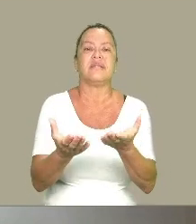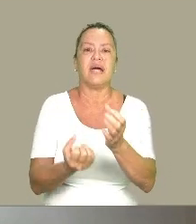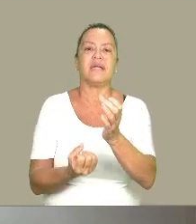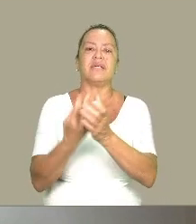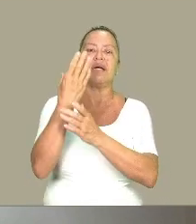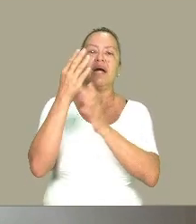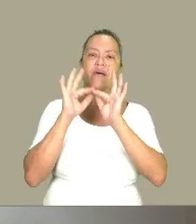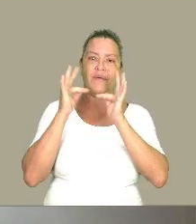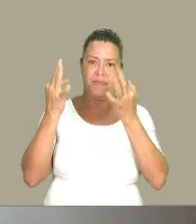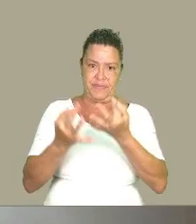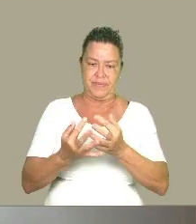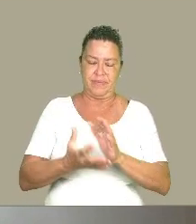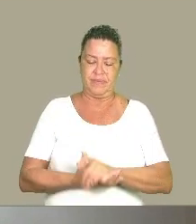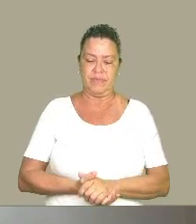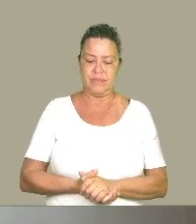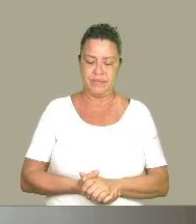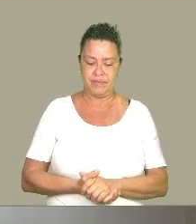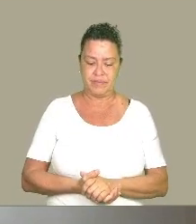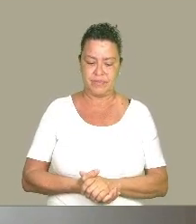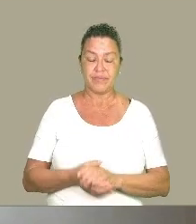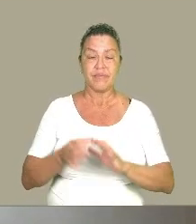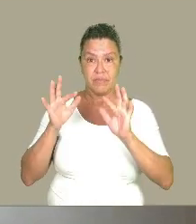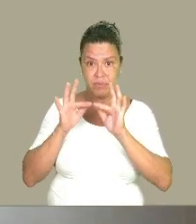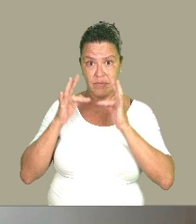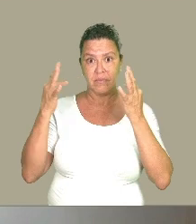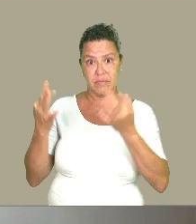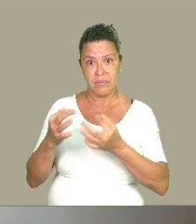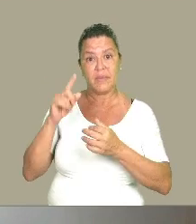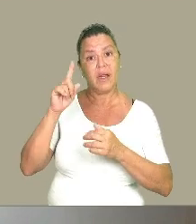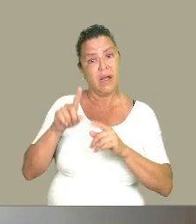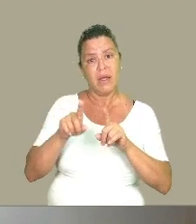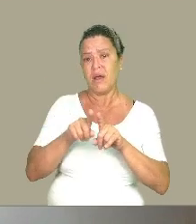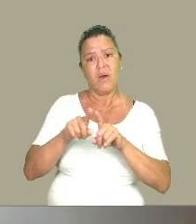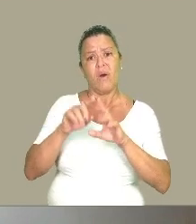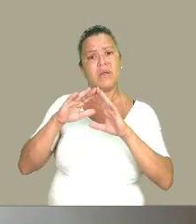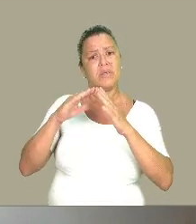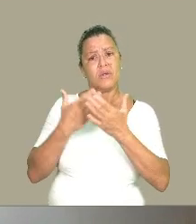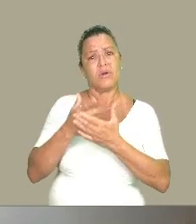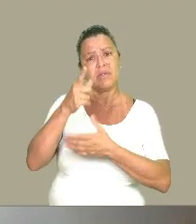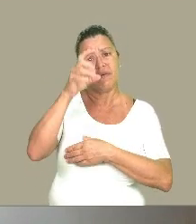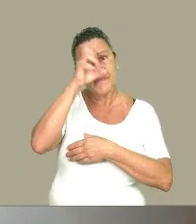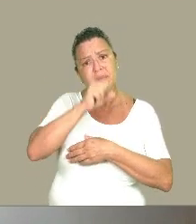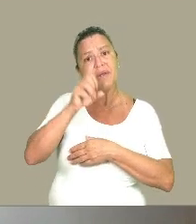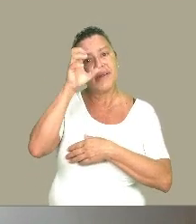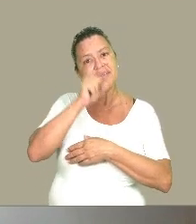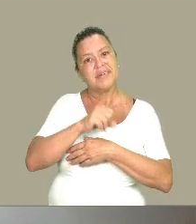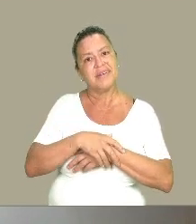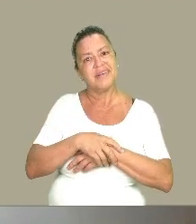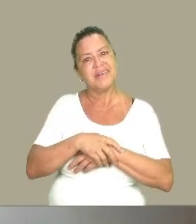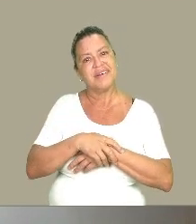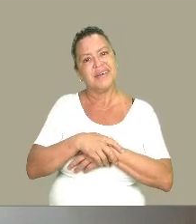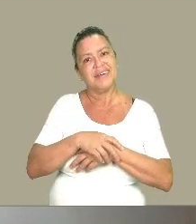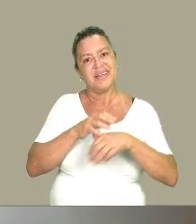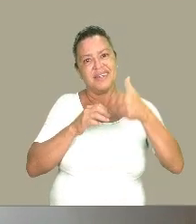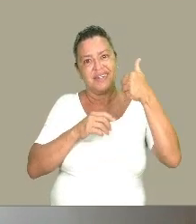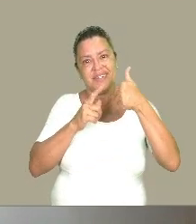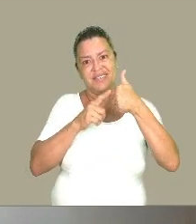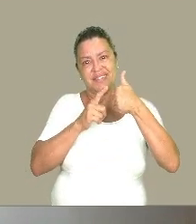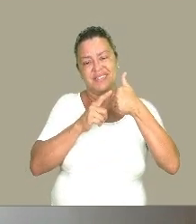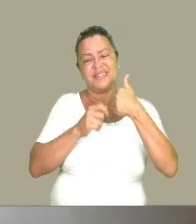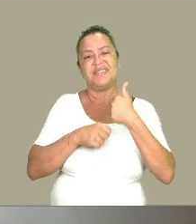uma família. E a família é a escola onde nós vamos aprender, e ele coloca em primeiro